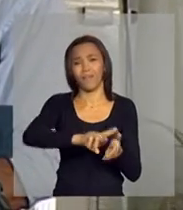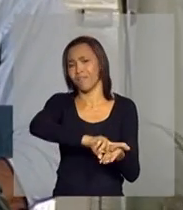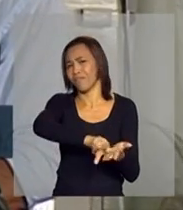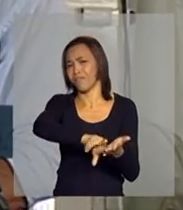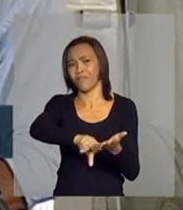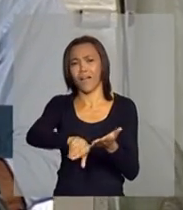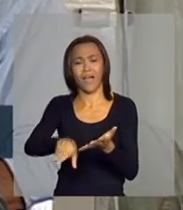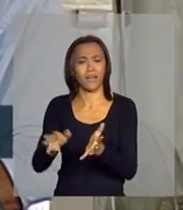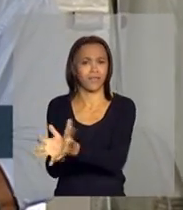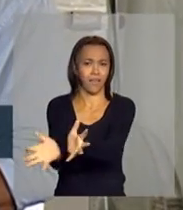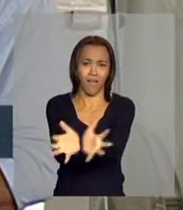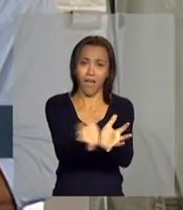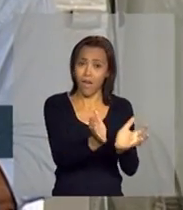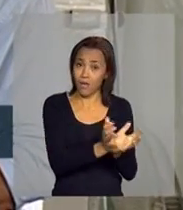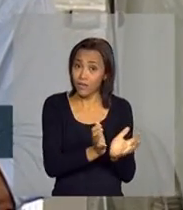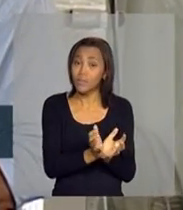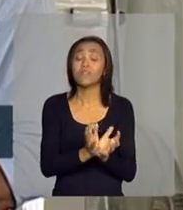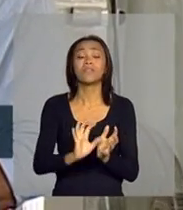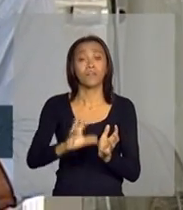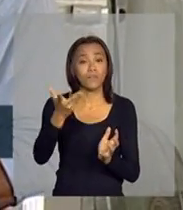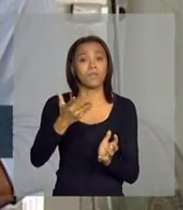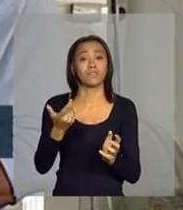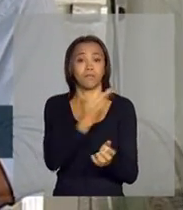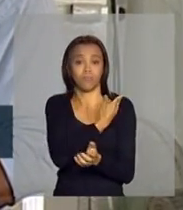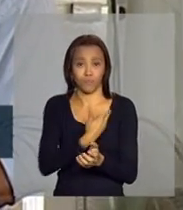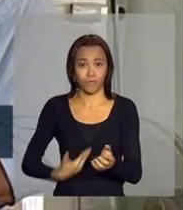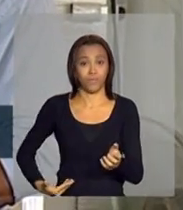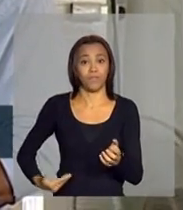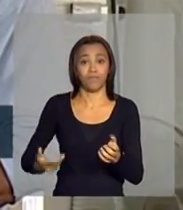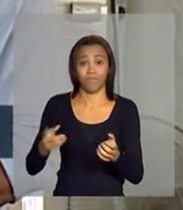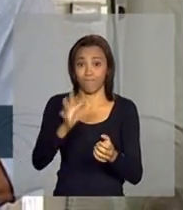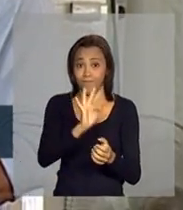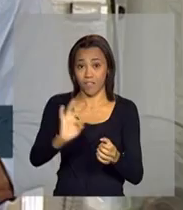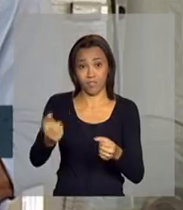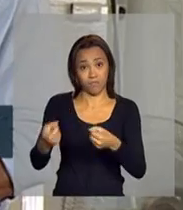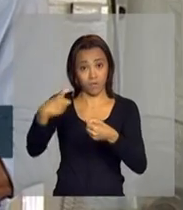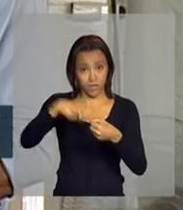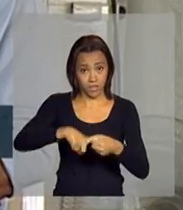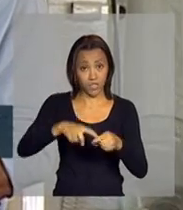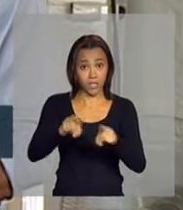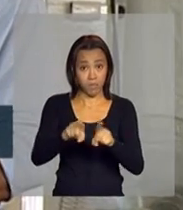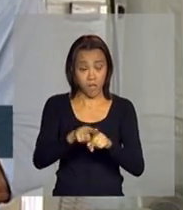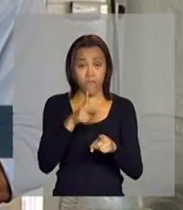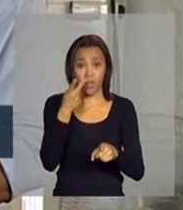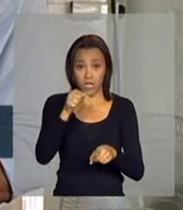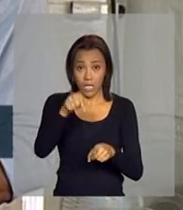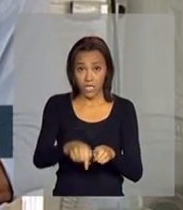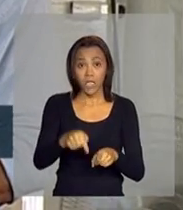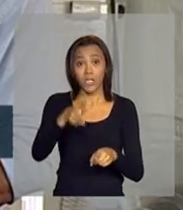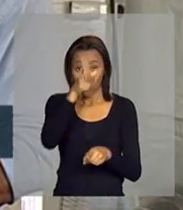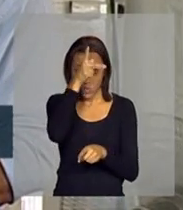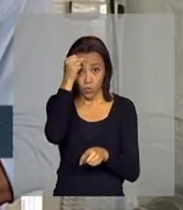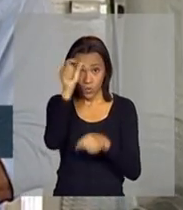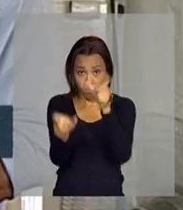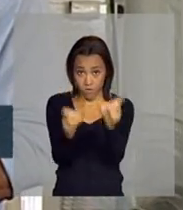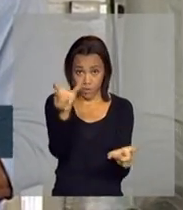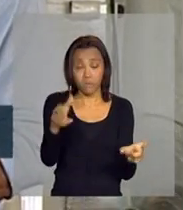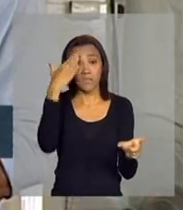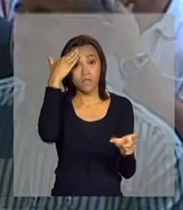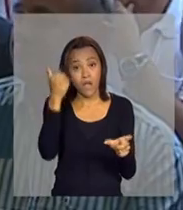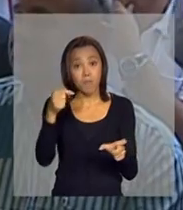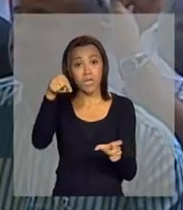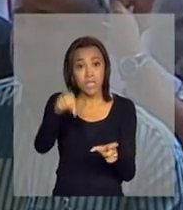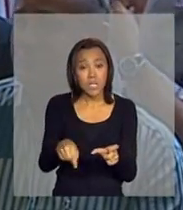do governo, a parceria tem acontecido. E aqui também na presença dos prefeitos, que sabem que neste